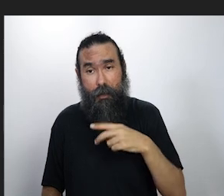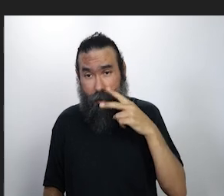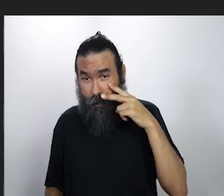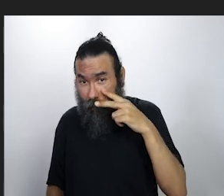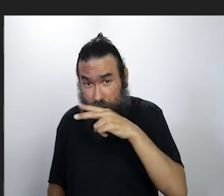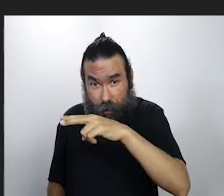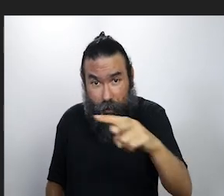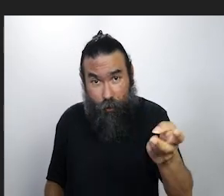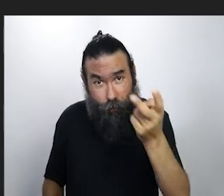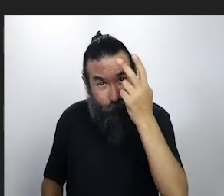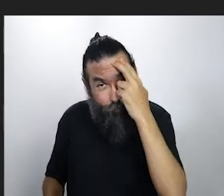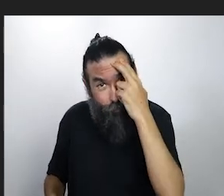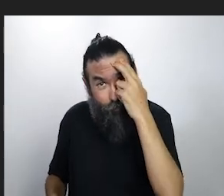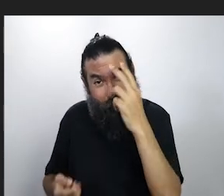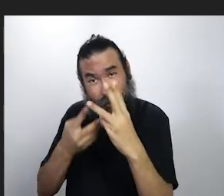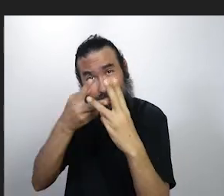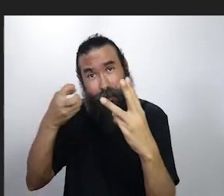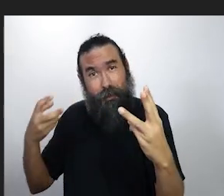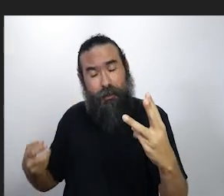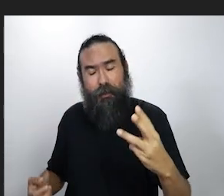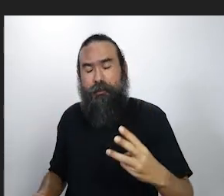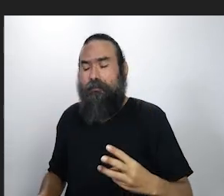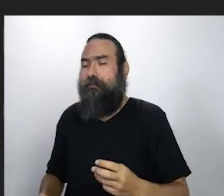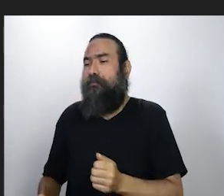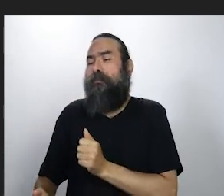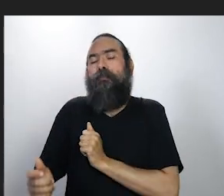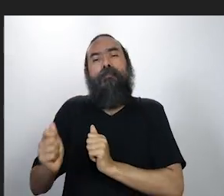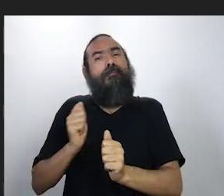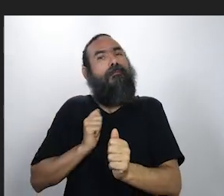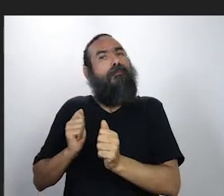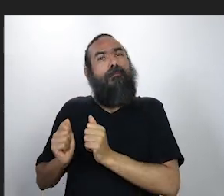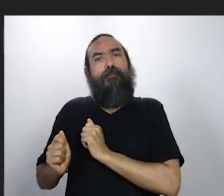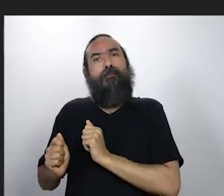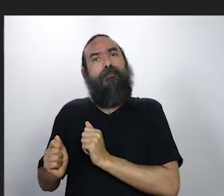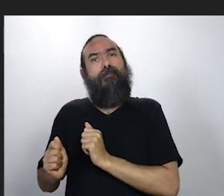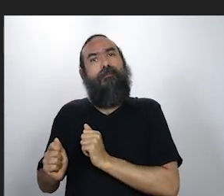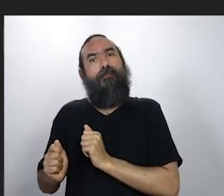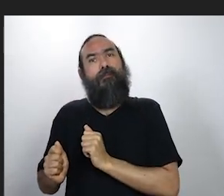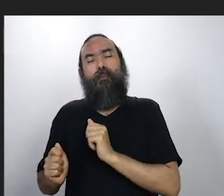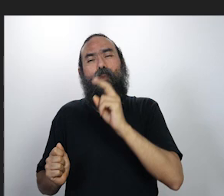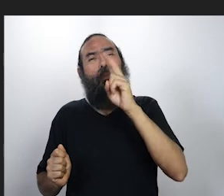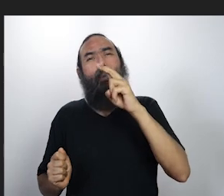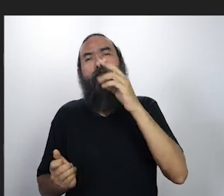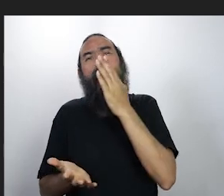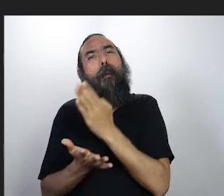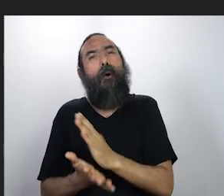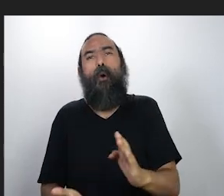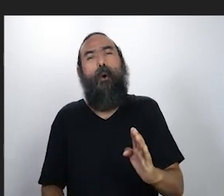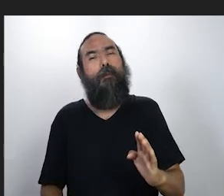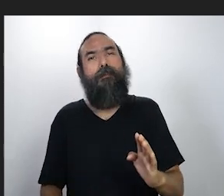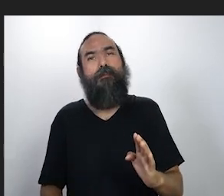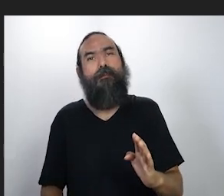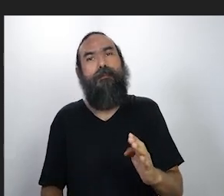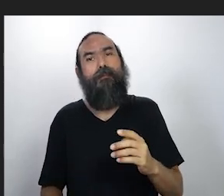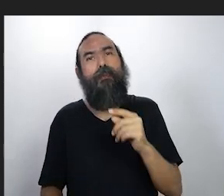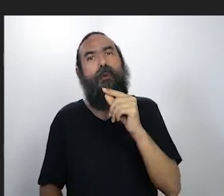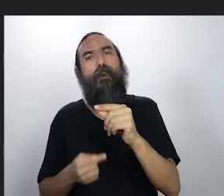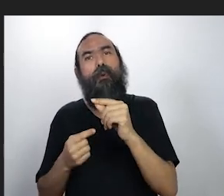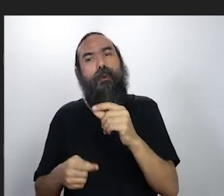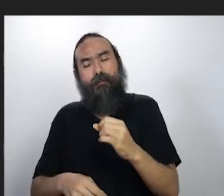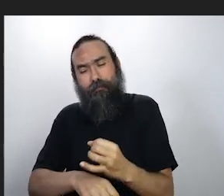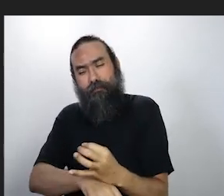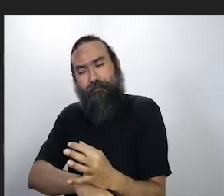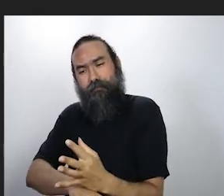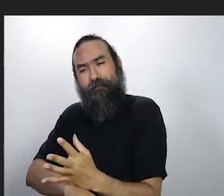novo. E nesse encantamento foi tanto que